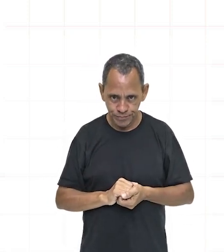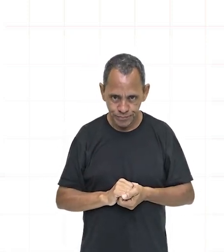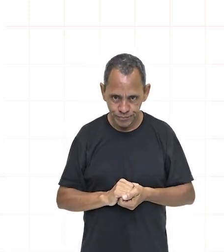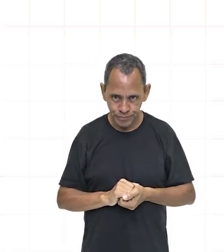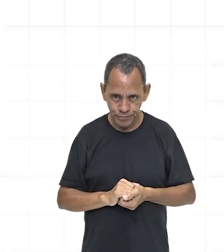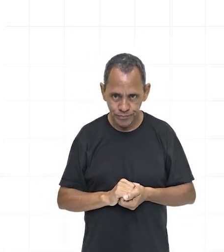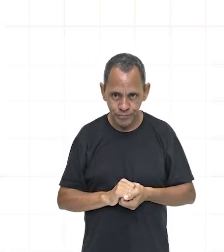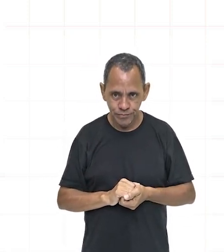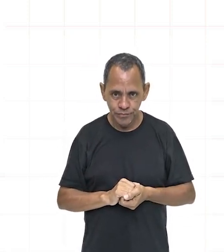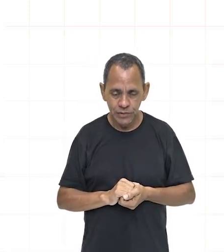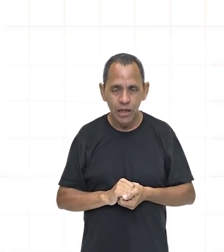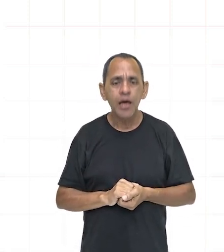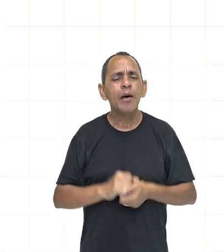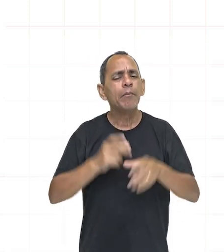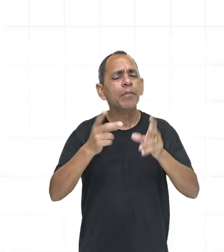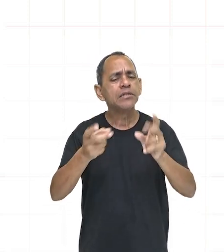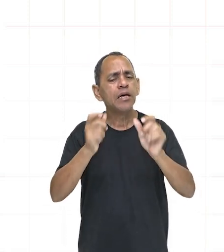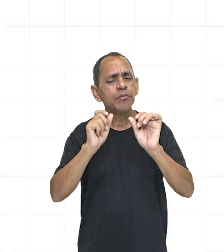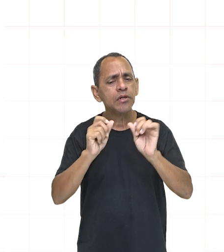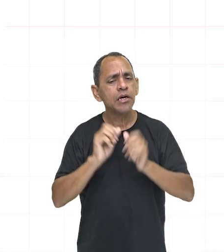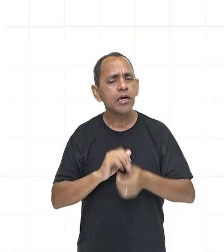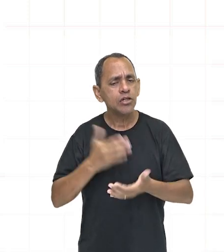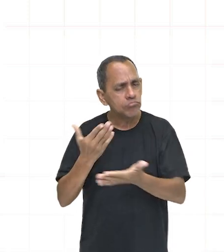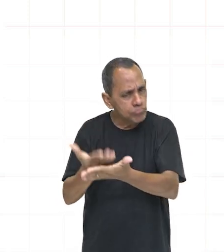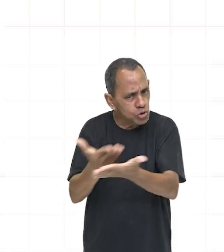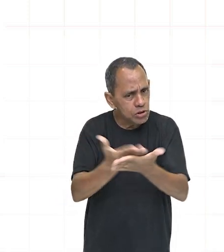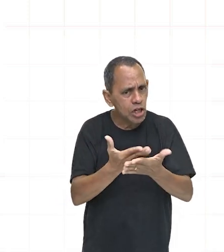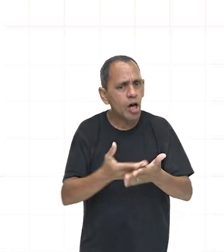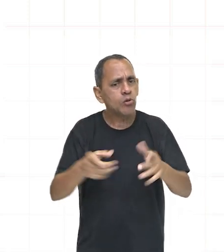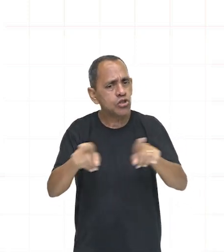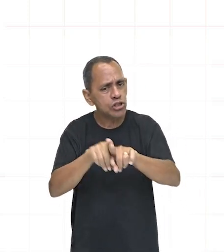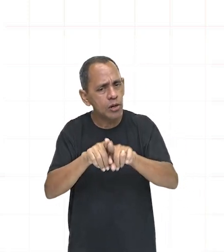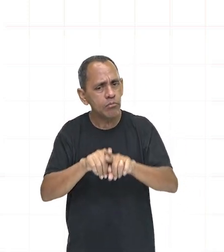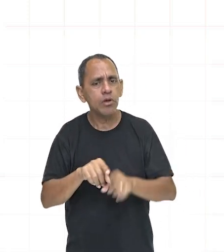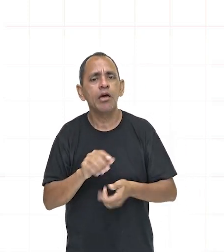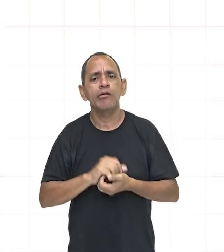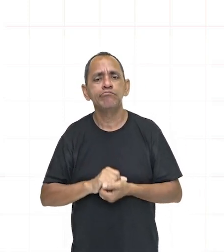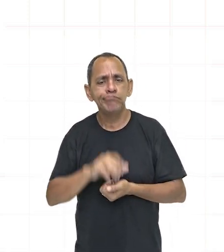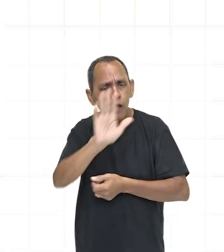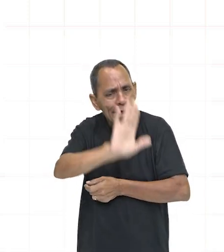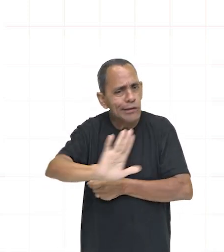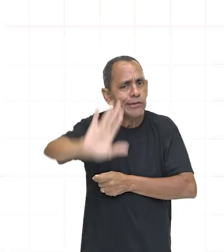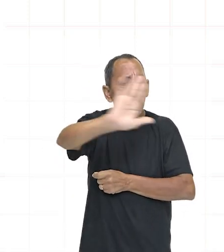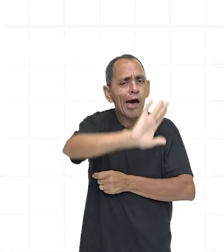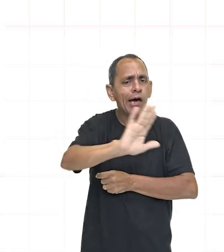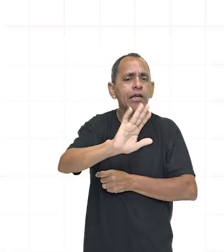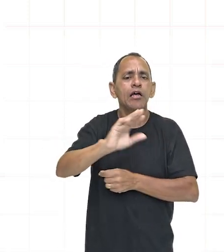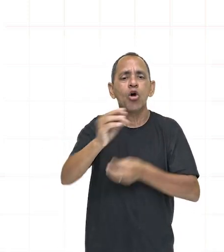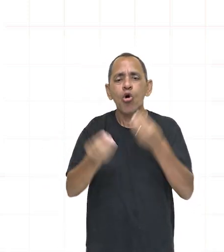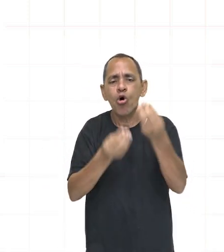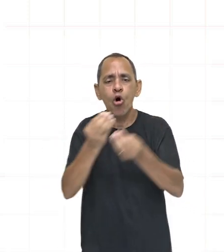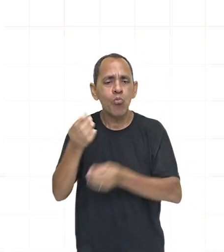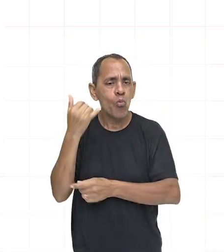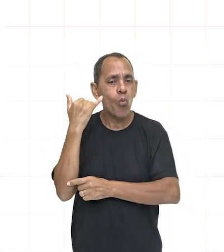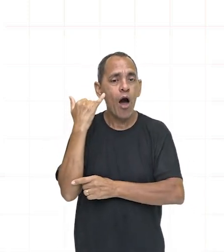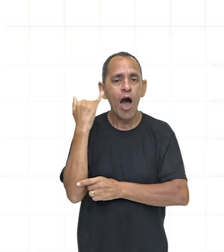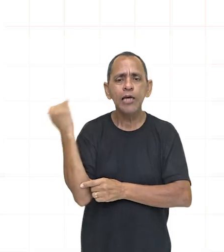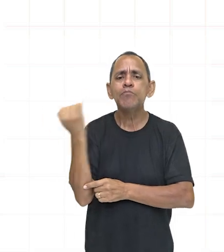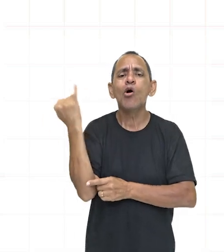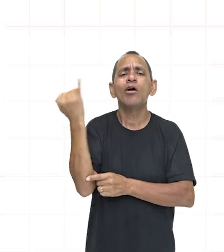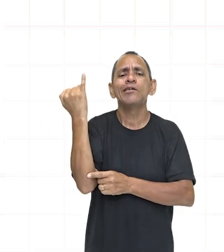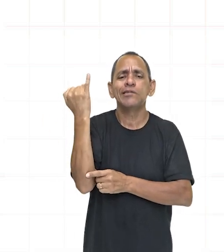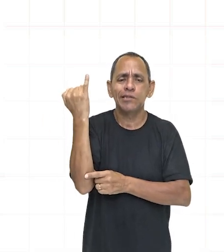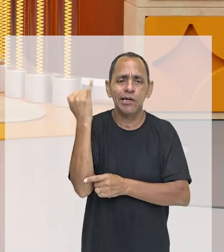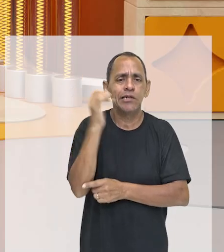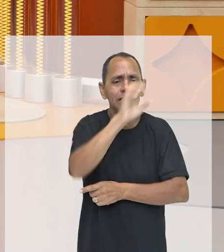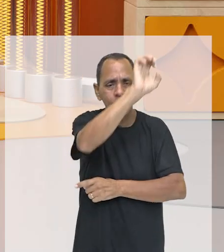gente verifica, né, estuda também toda essa parte de importância que essa moeda, o euro, ela vai